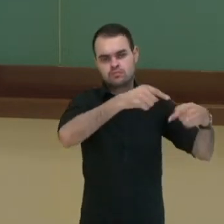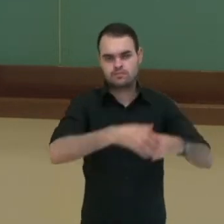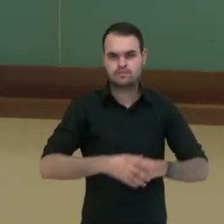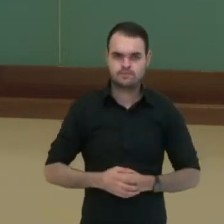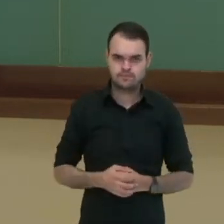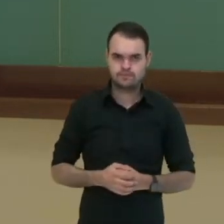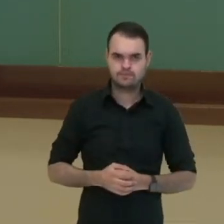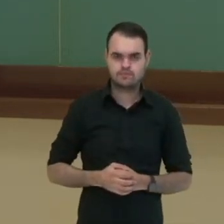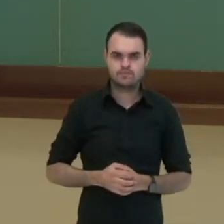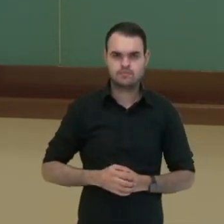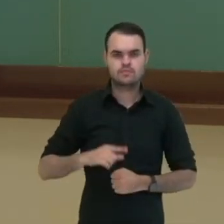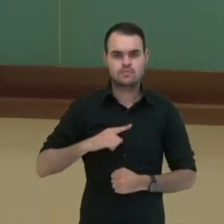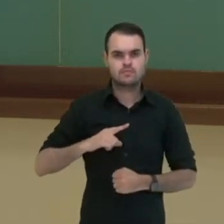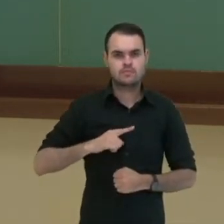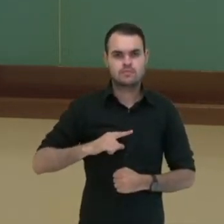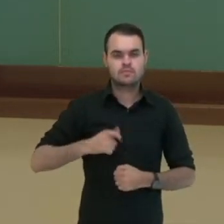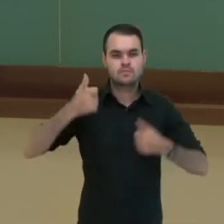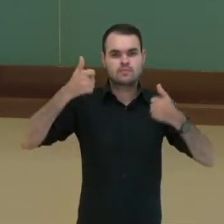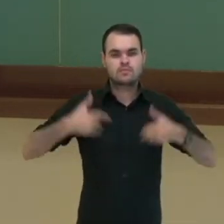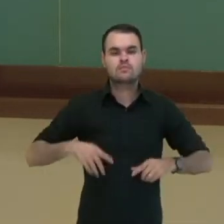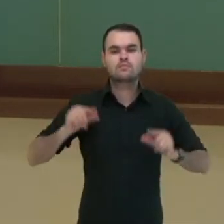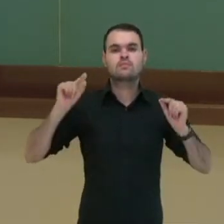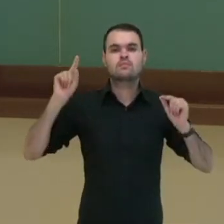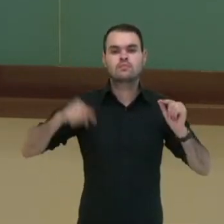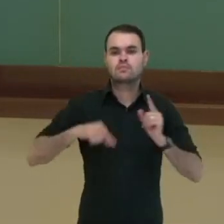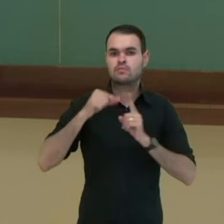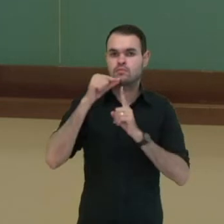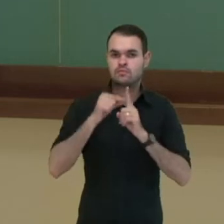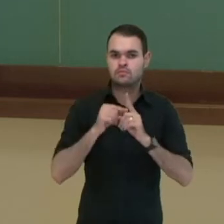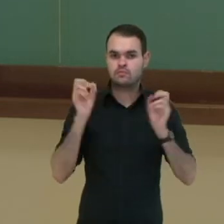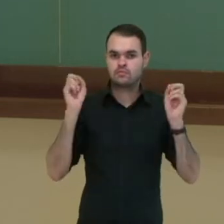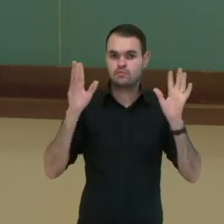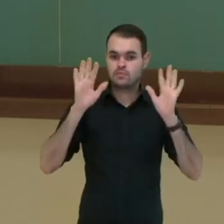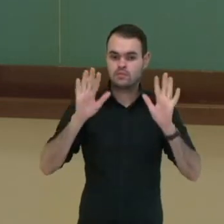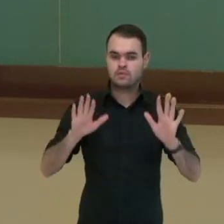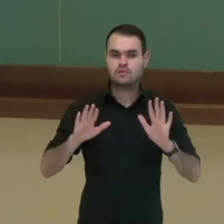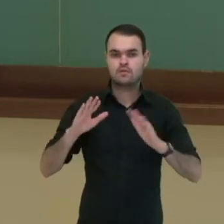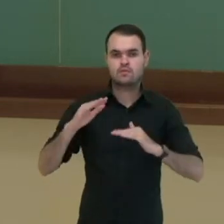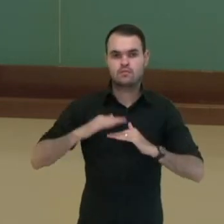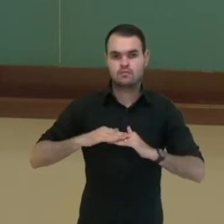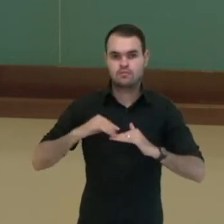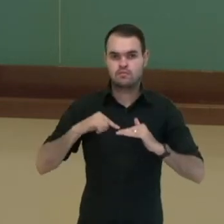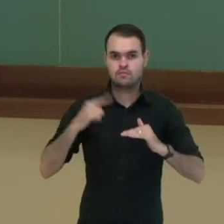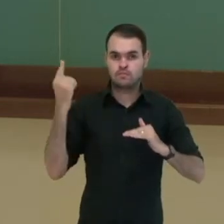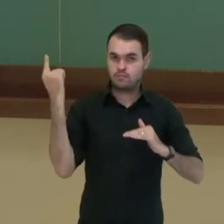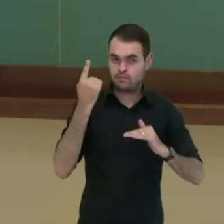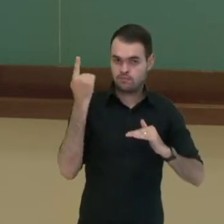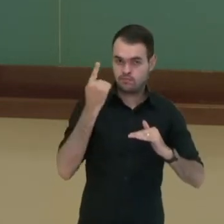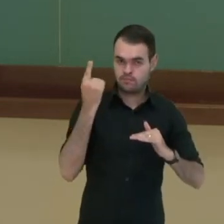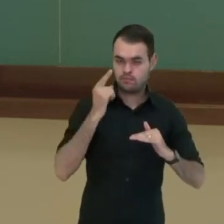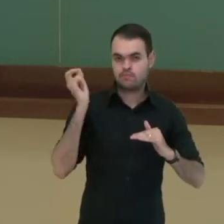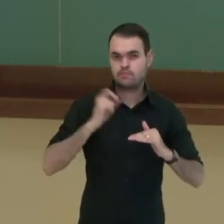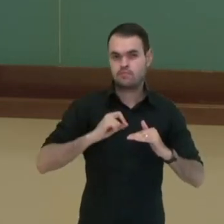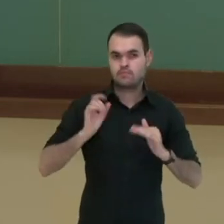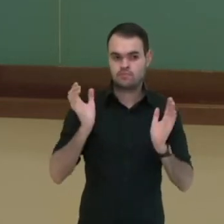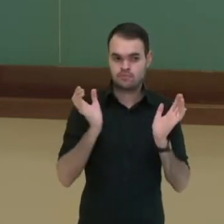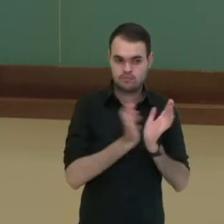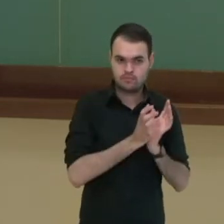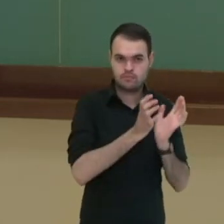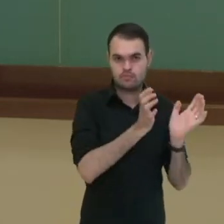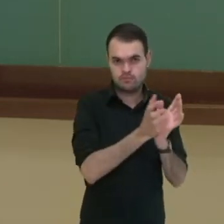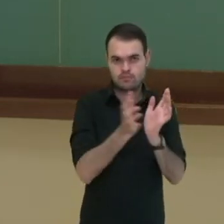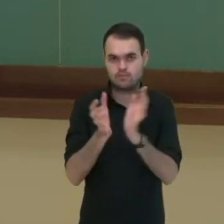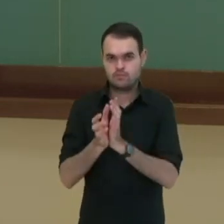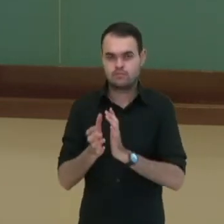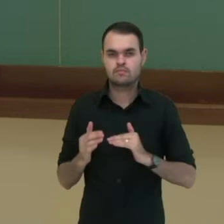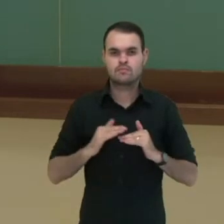Então a gente tem essa definição do que é uma espécie. Então é o primeiro taxon a observar ali para fazer o agrupamento e a